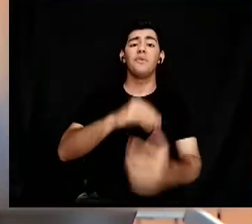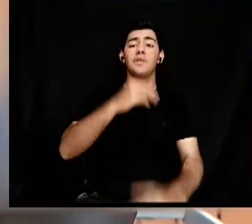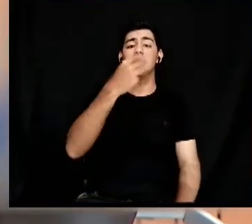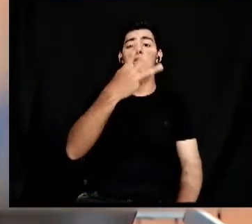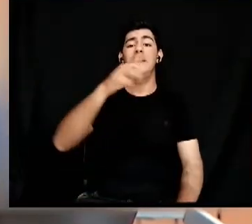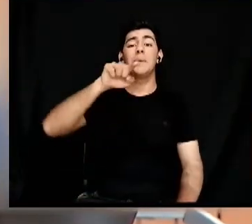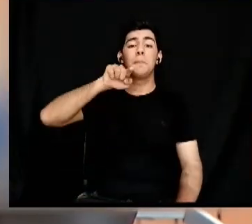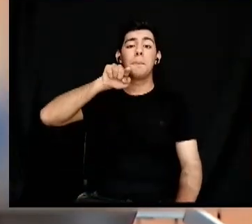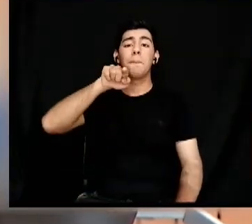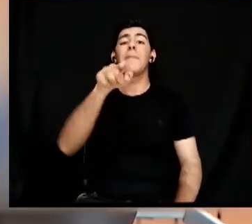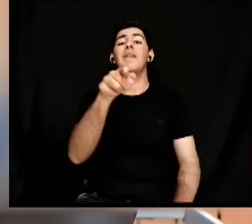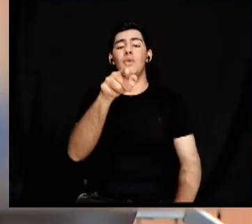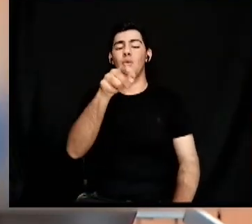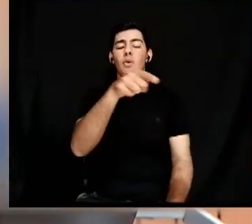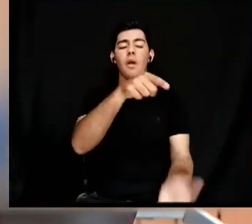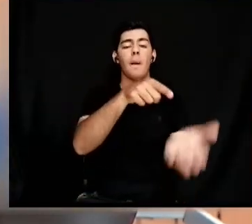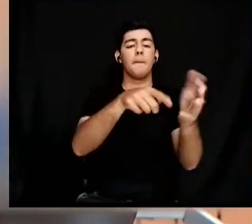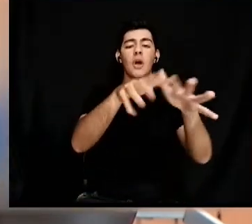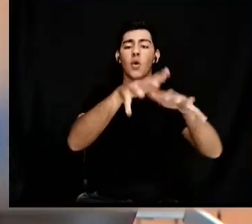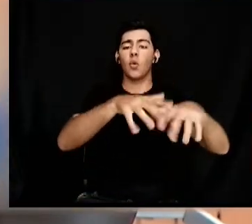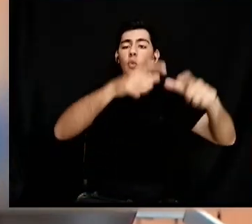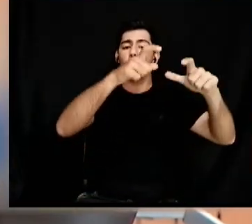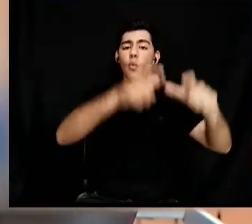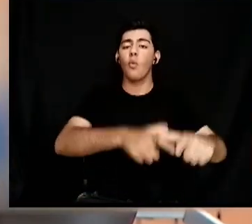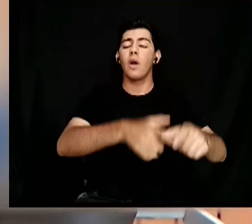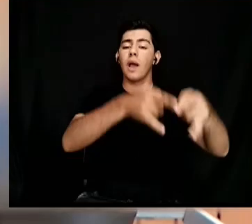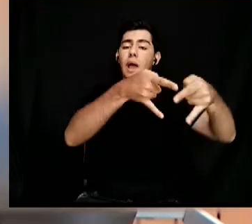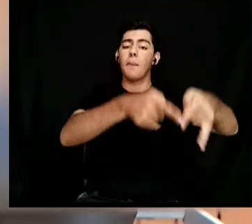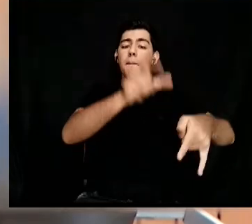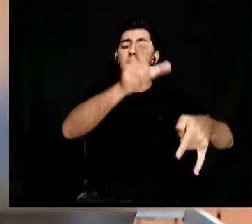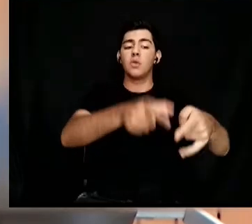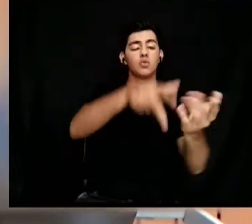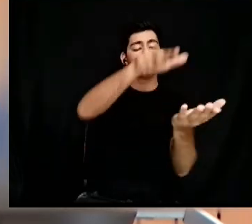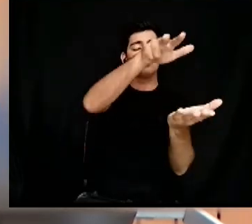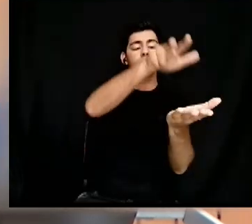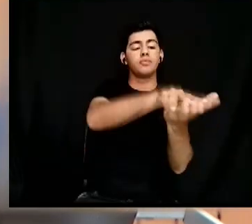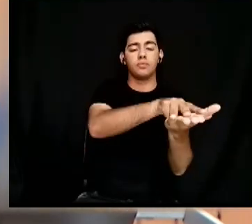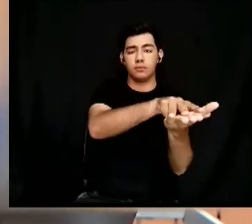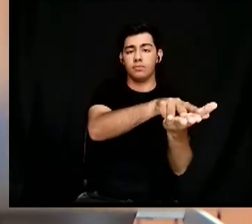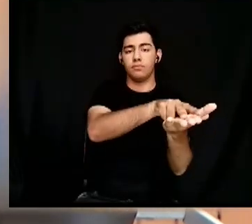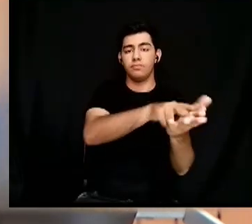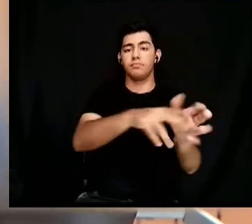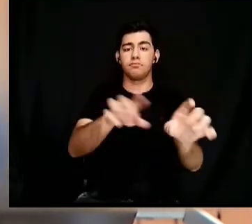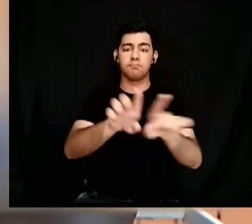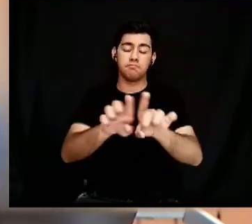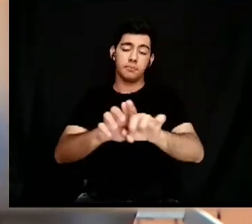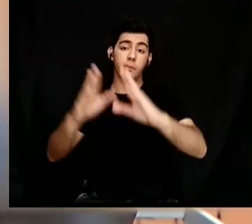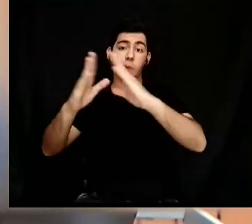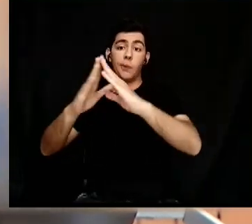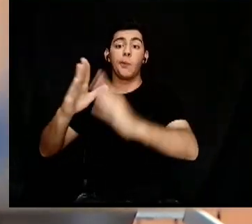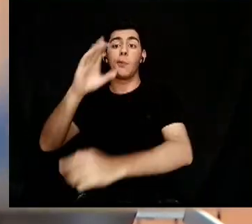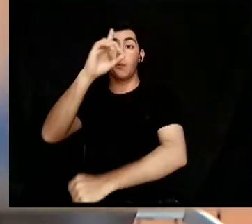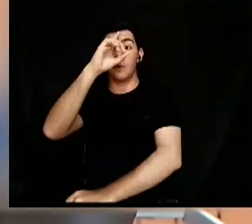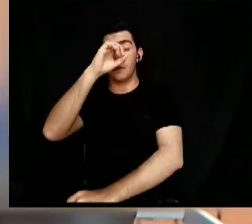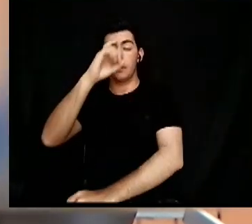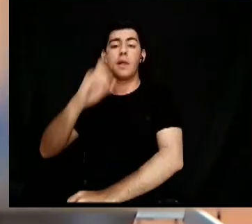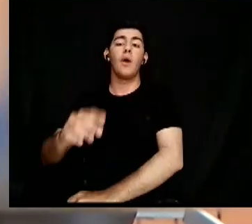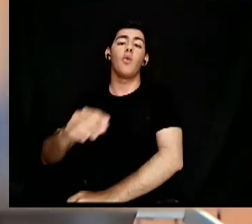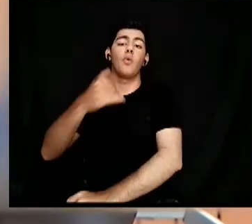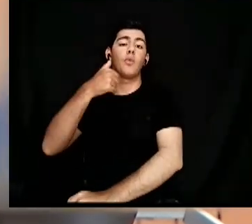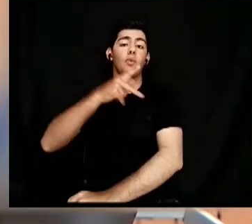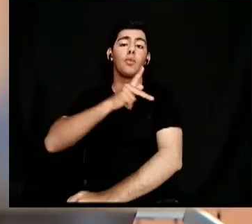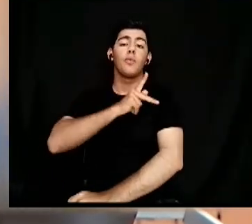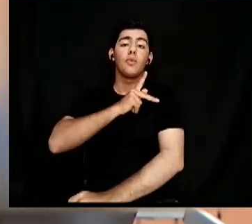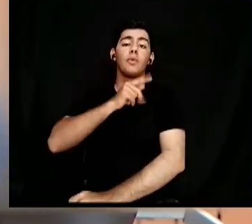Então, é claro que um novo hospital de 400 leitos, como é o hospital prometido pelo governador Tarcísio de Freitas, vai aliviar